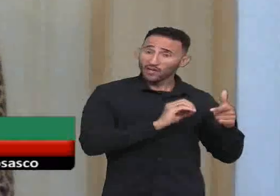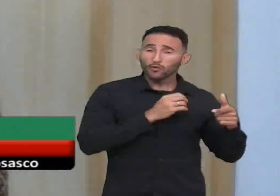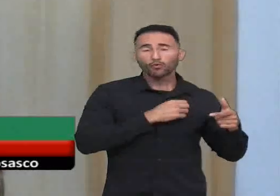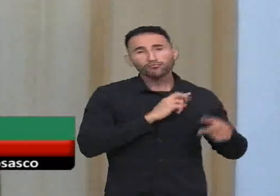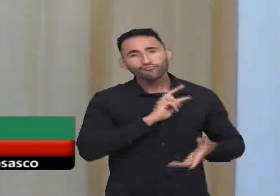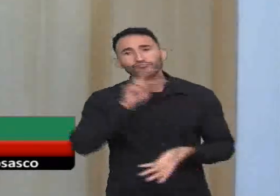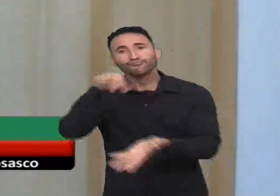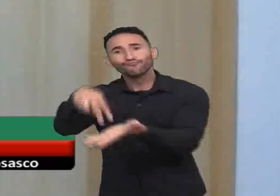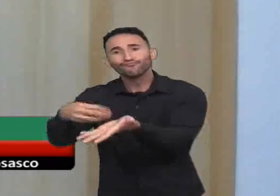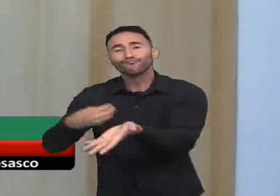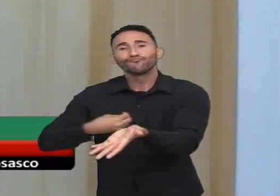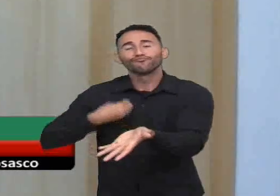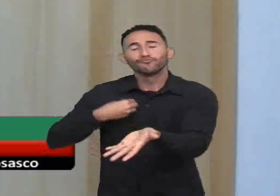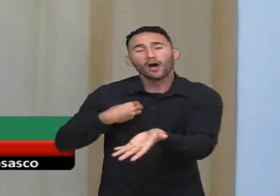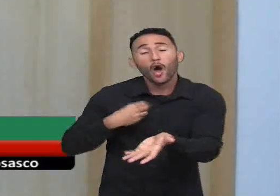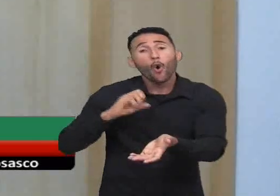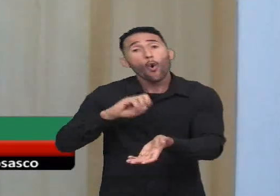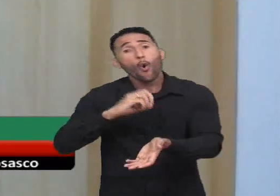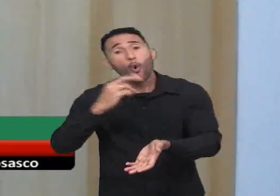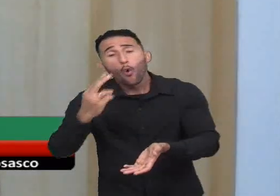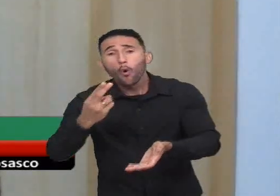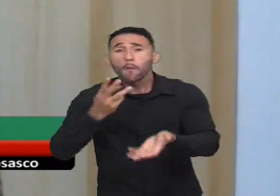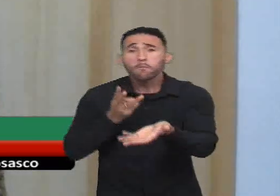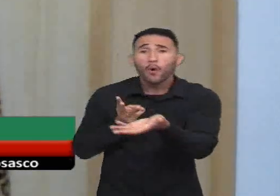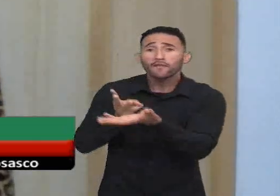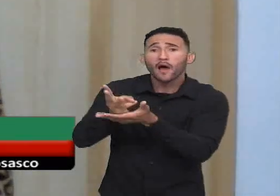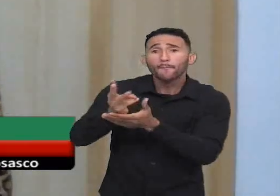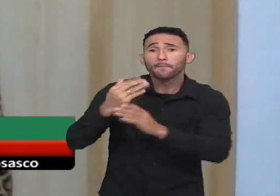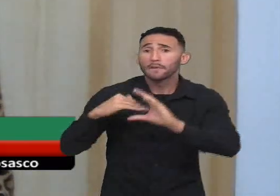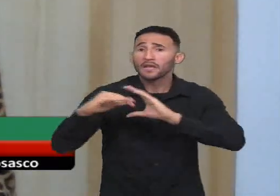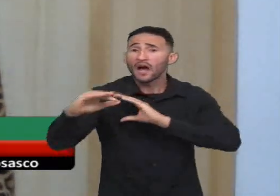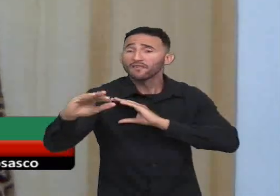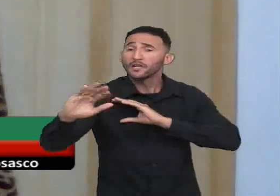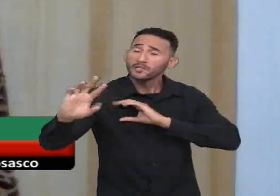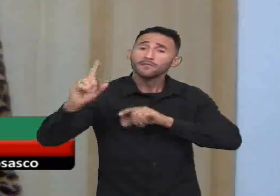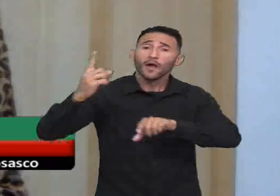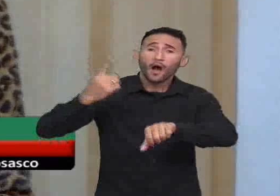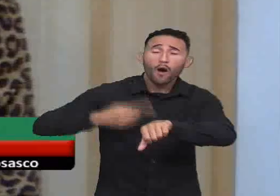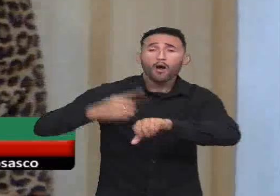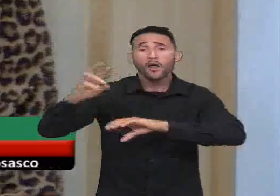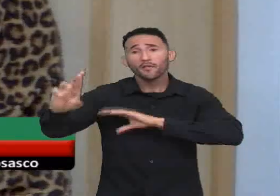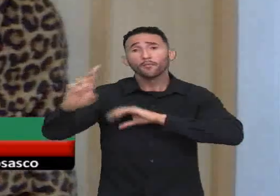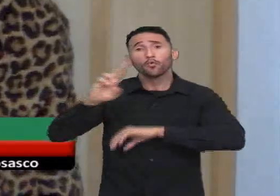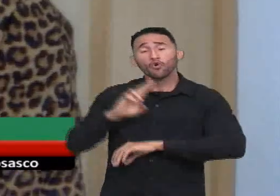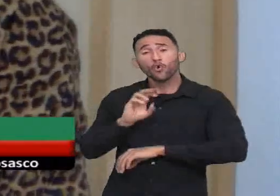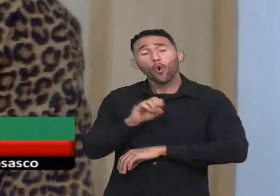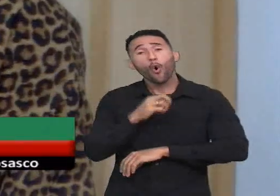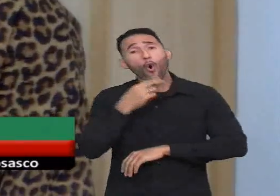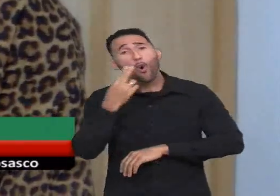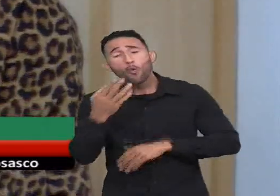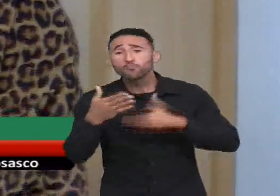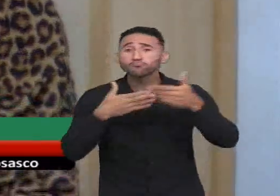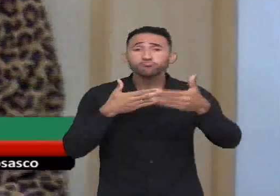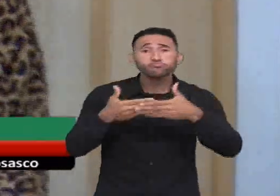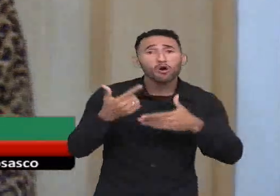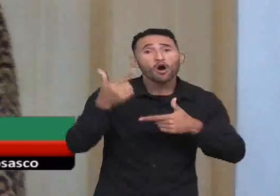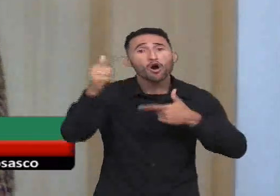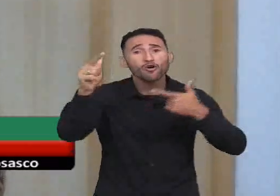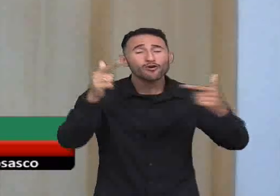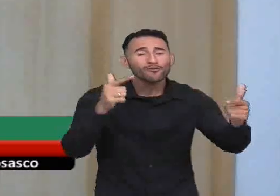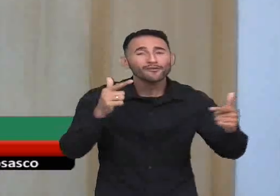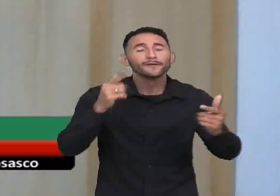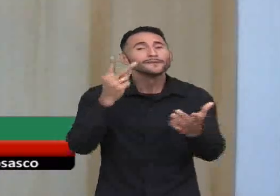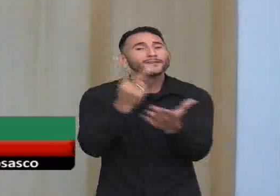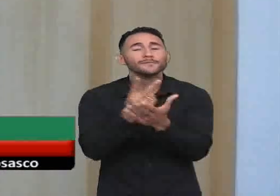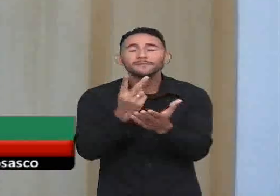conhecimento ainda, o Levi mandava mensagem alertando todos os vereadores. Eu sei que ele não ia fazer isso exclusivamente comigo, então eu sei que ele mandava mensagem para